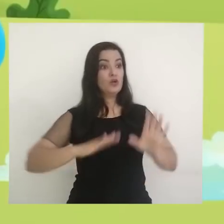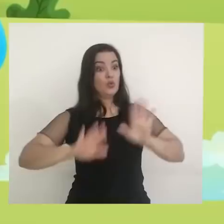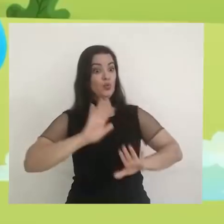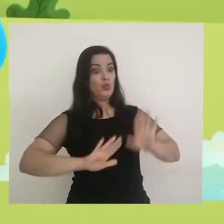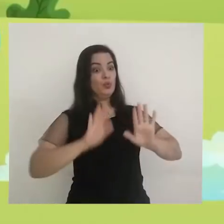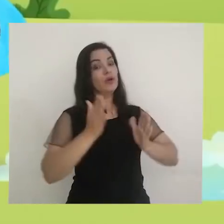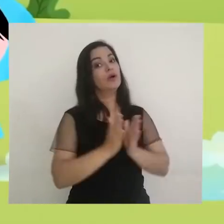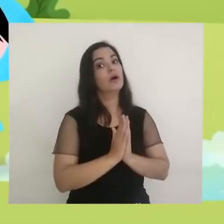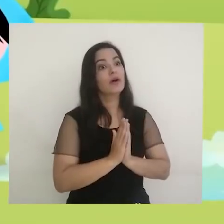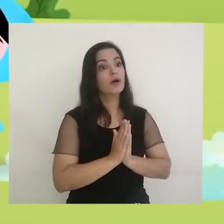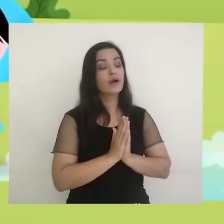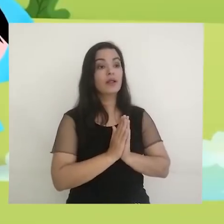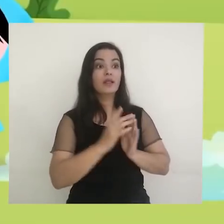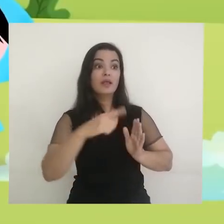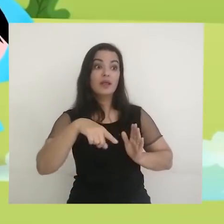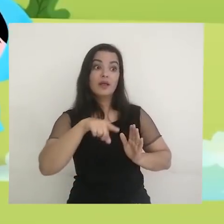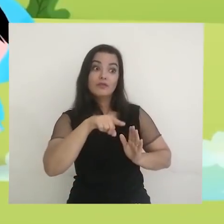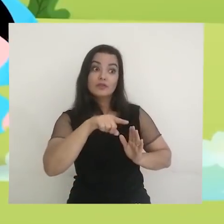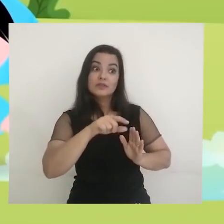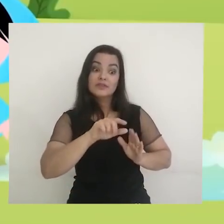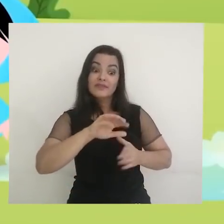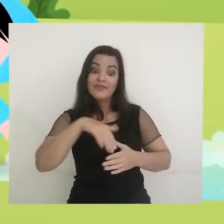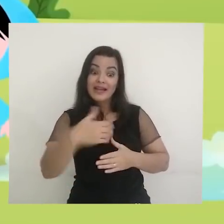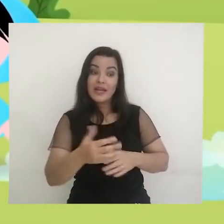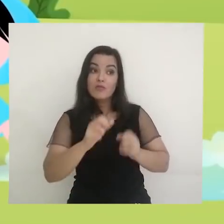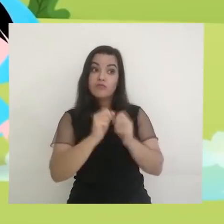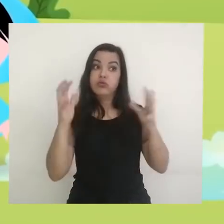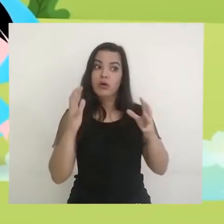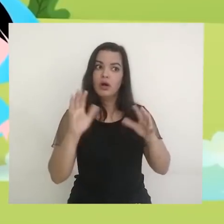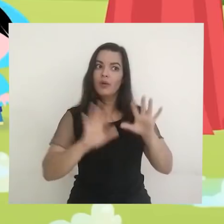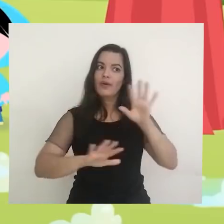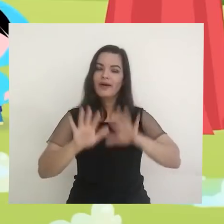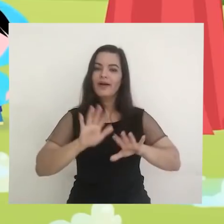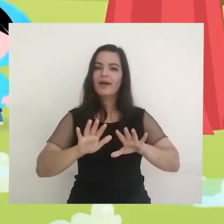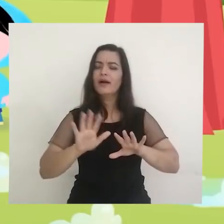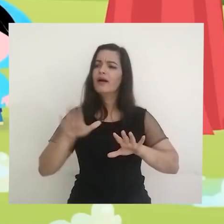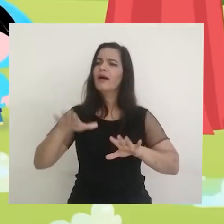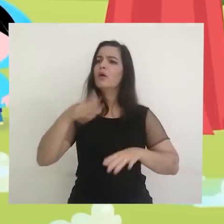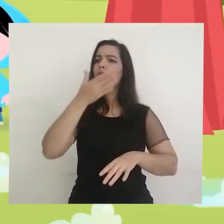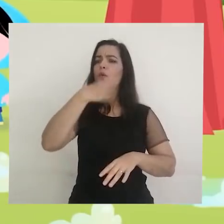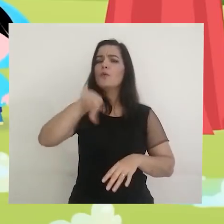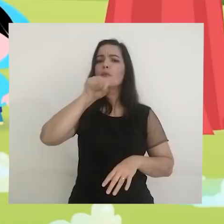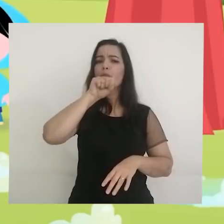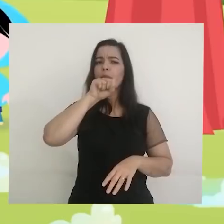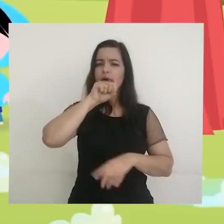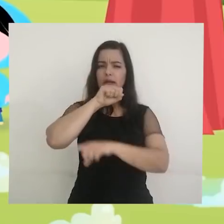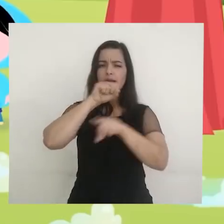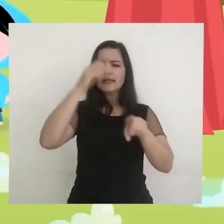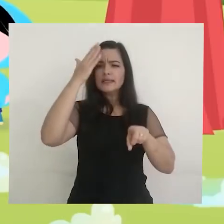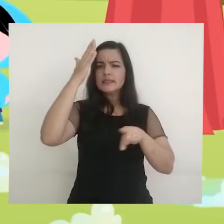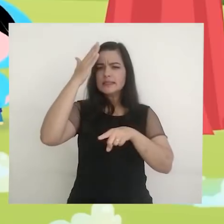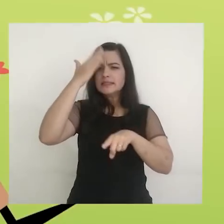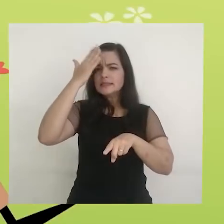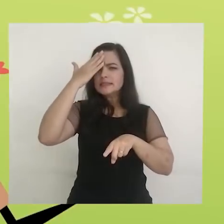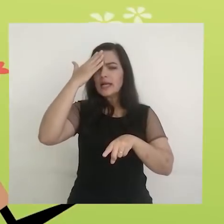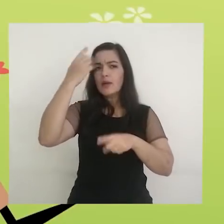Cuidado, Júpiter! Assim você vai estourar. Puxa, é mesmo. Pai, você sabe por que nós bolhas somos